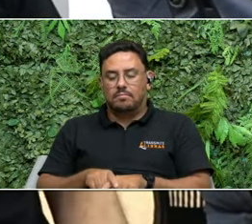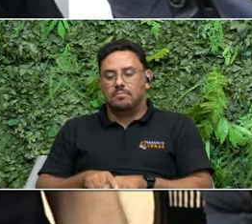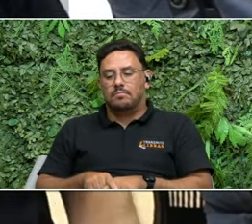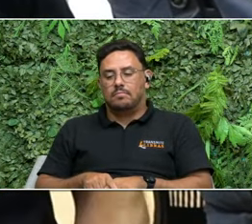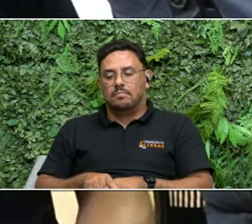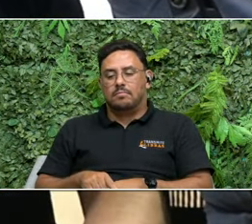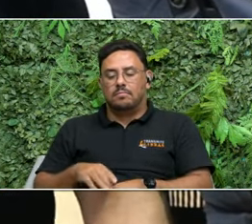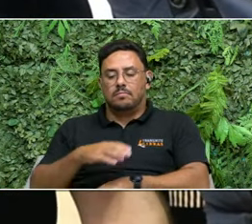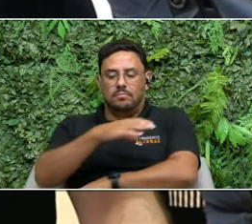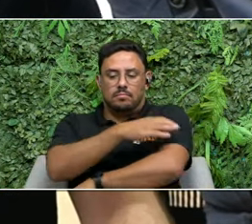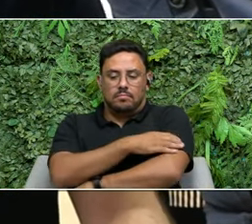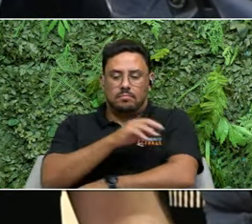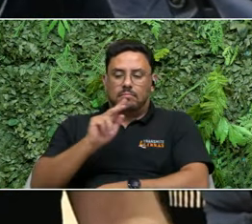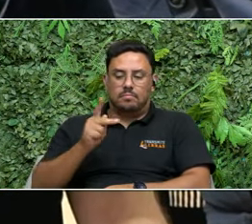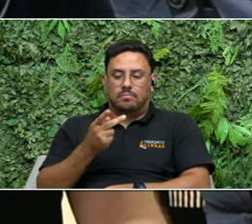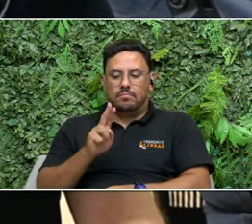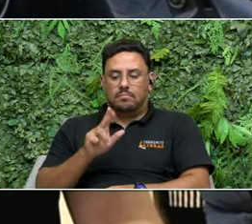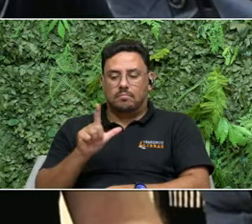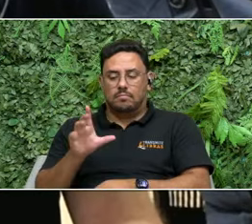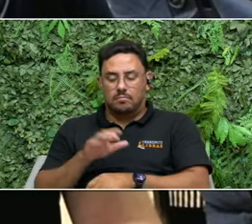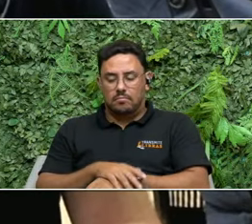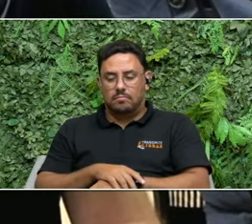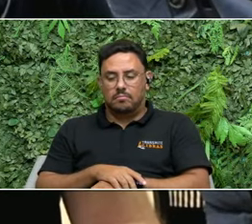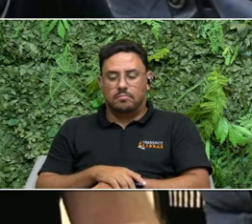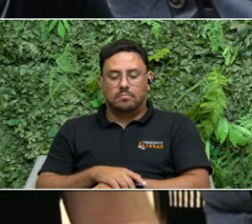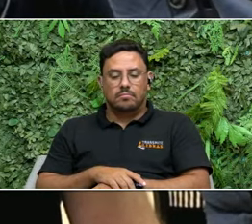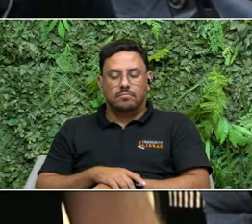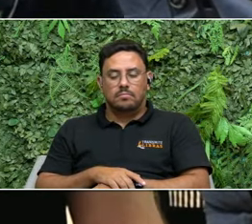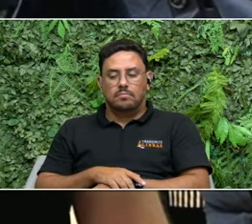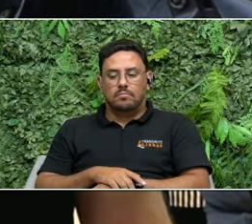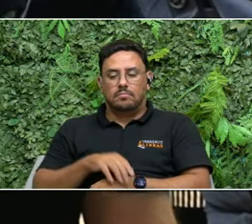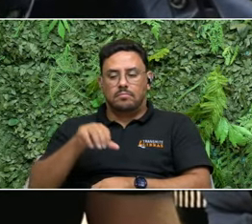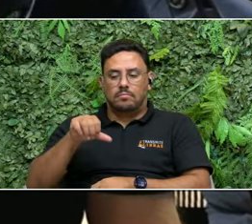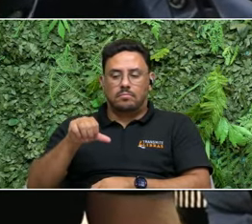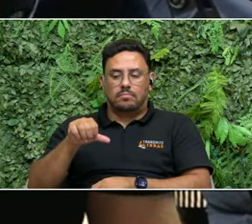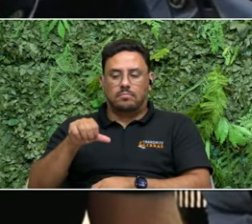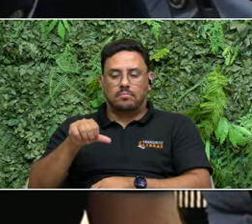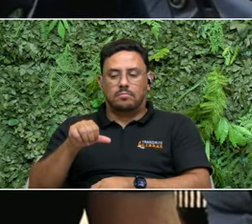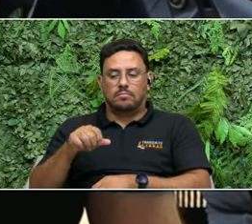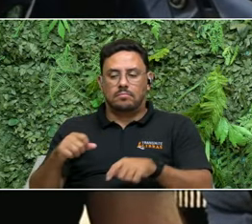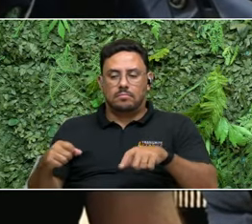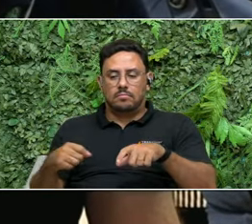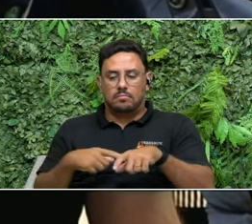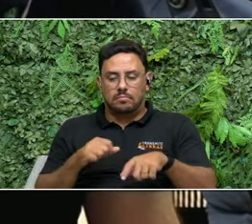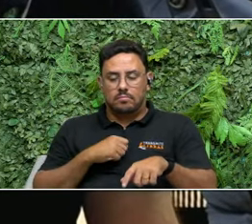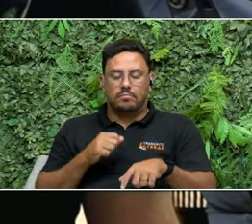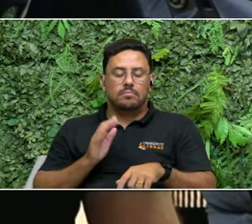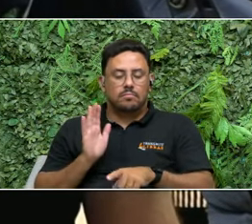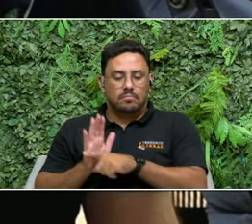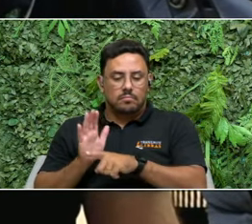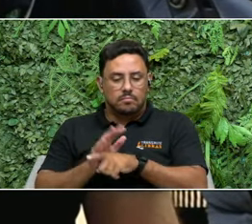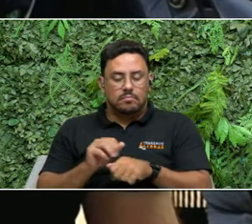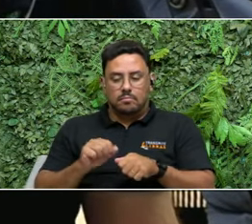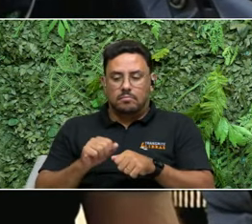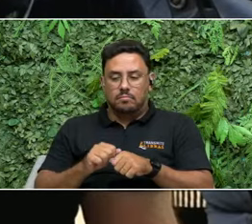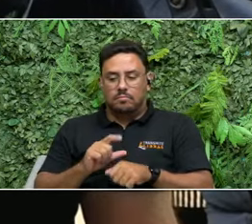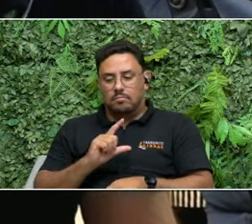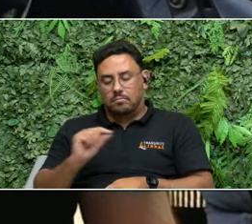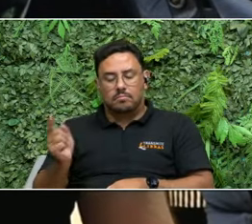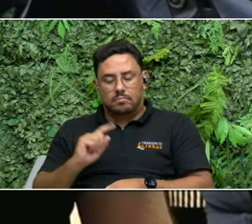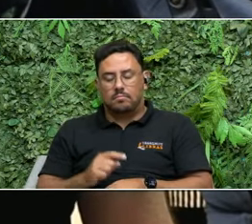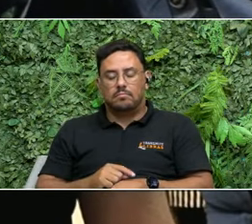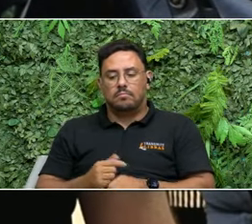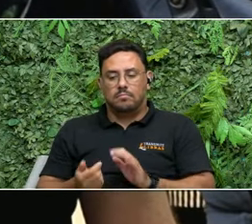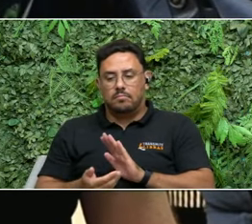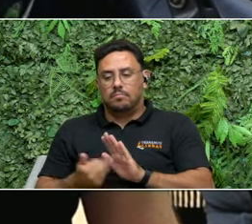capitão hul é nove né fez o gol jogou muita a bola não deveria ter saído você não